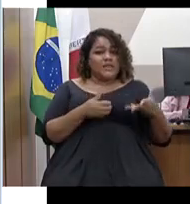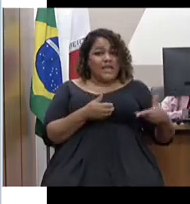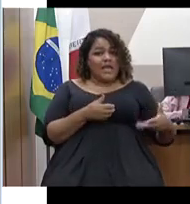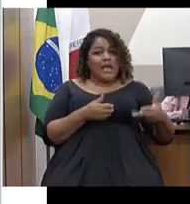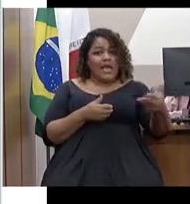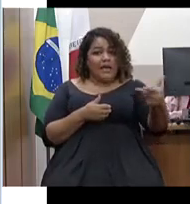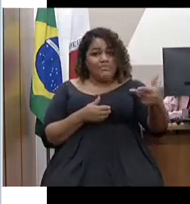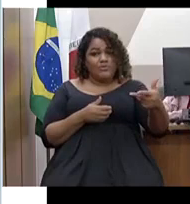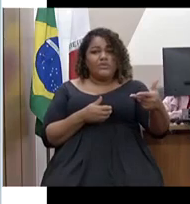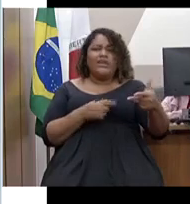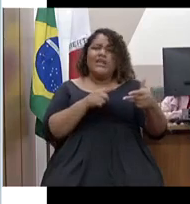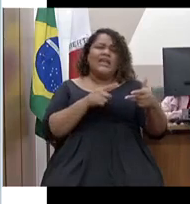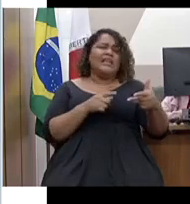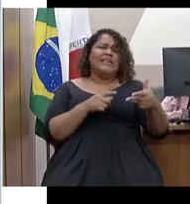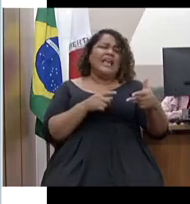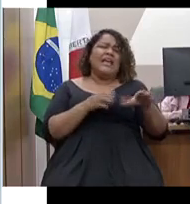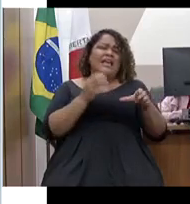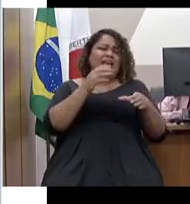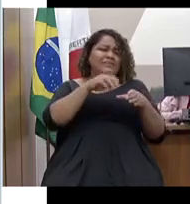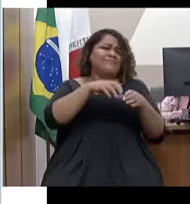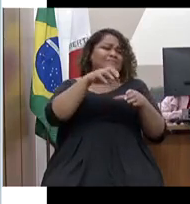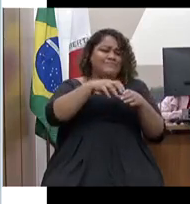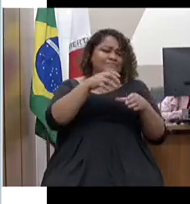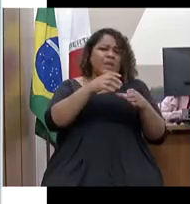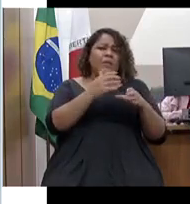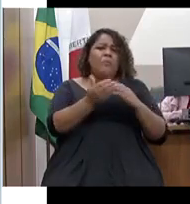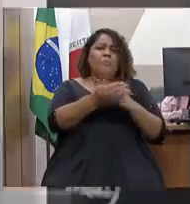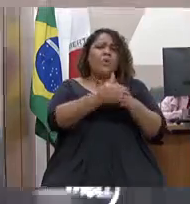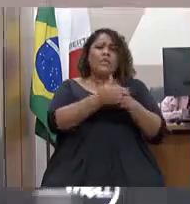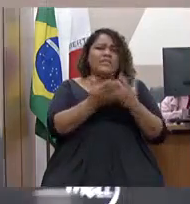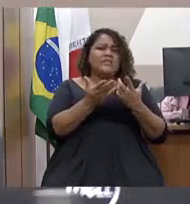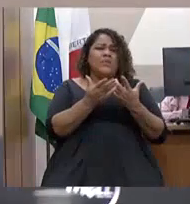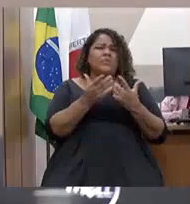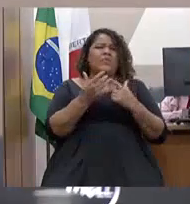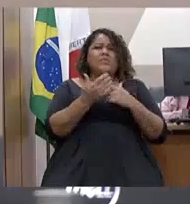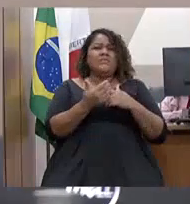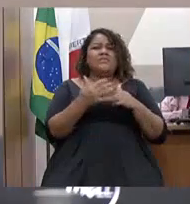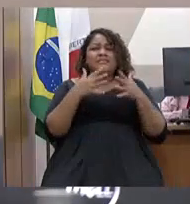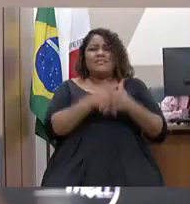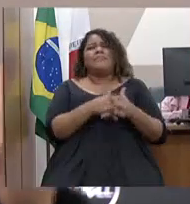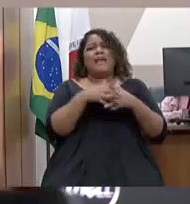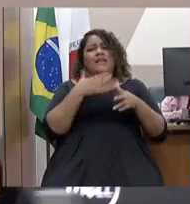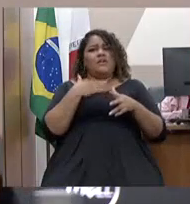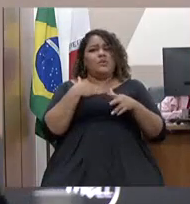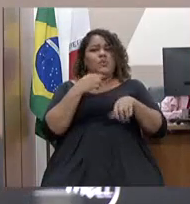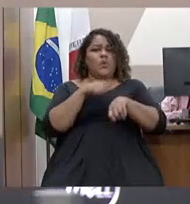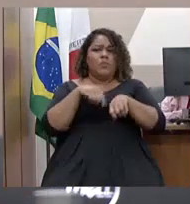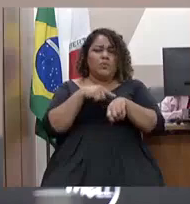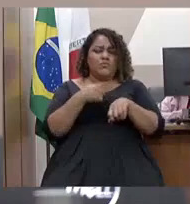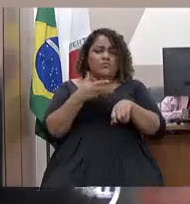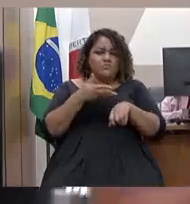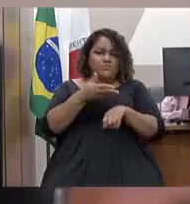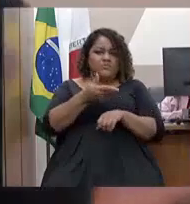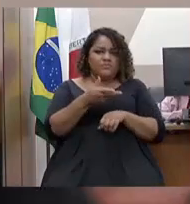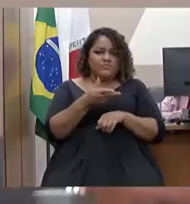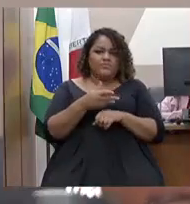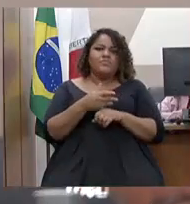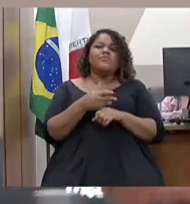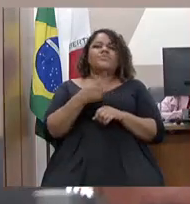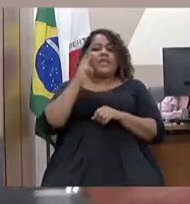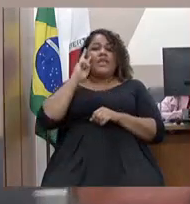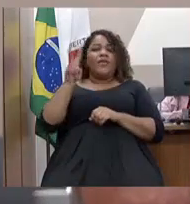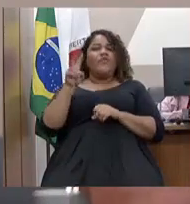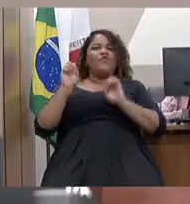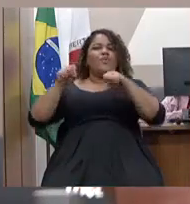porque a proteção tá trazendo a obra dela igual vem escrito numa escrito no Motoboy outro dia naquela caixa